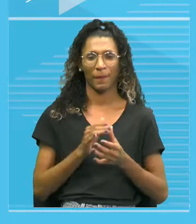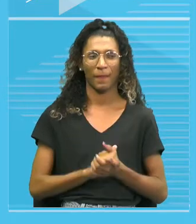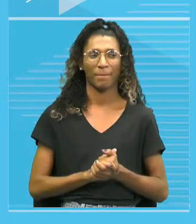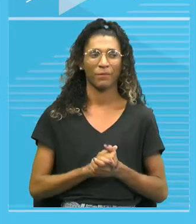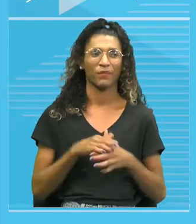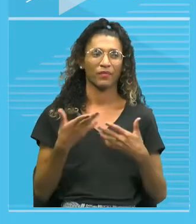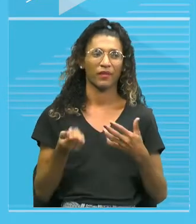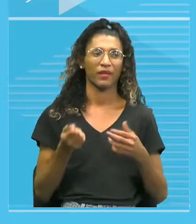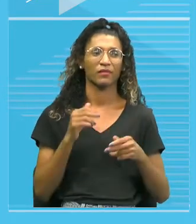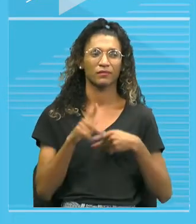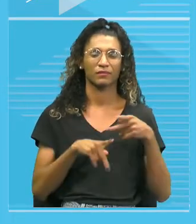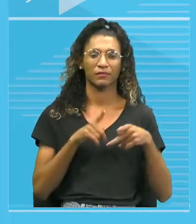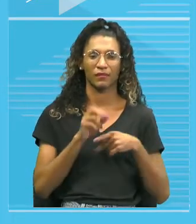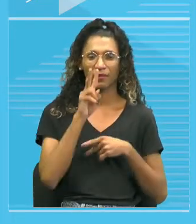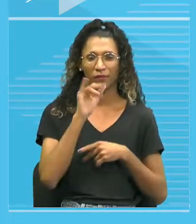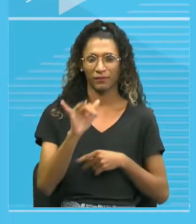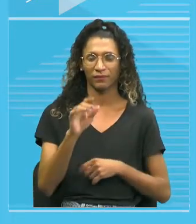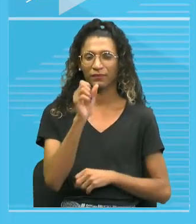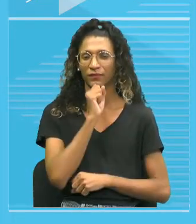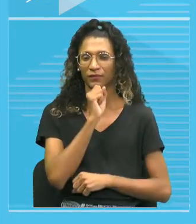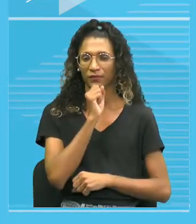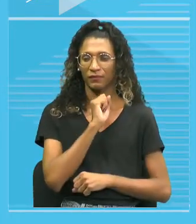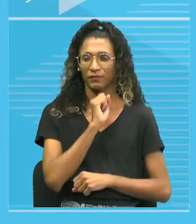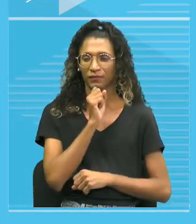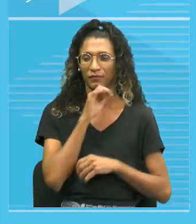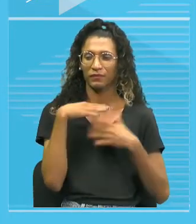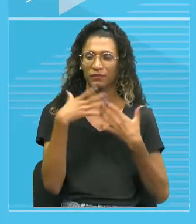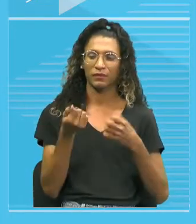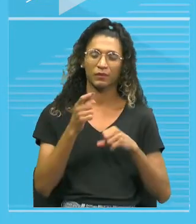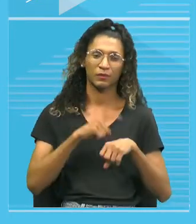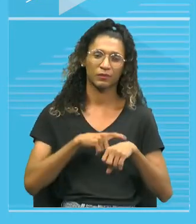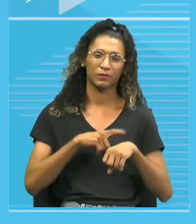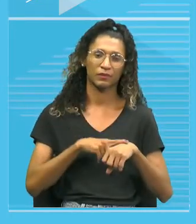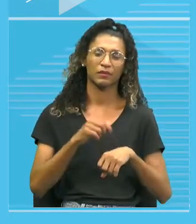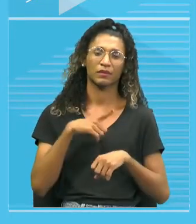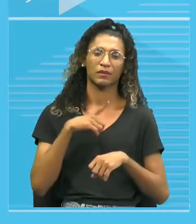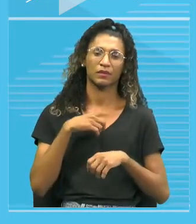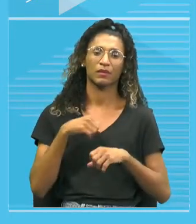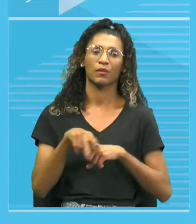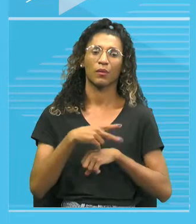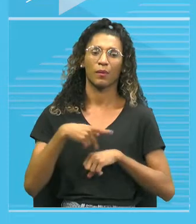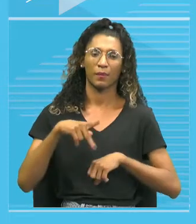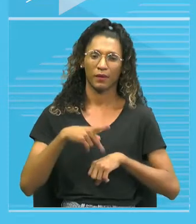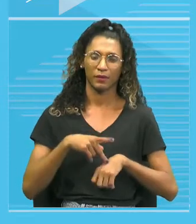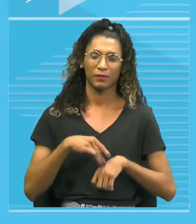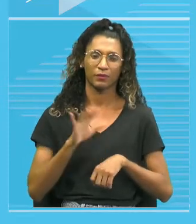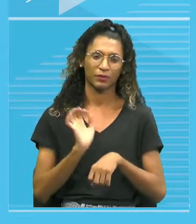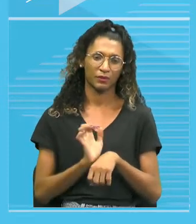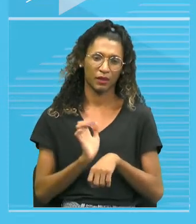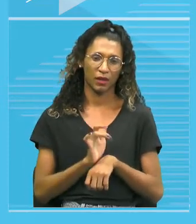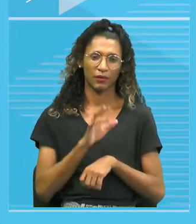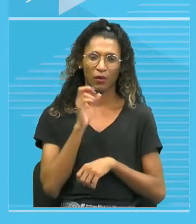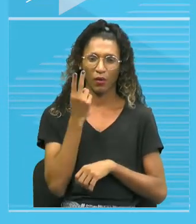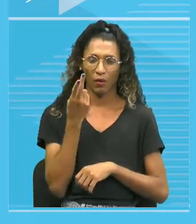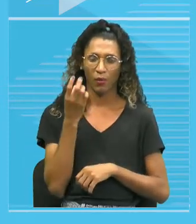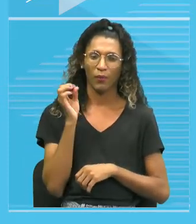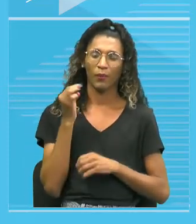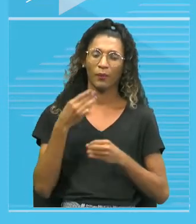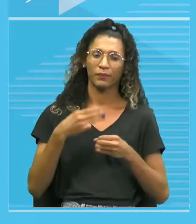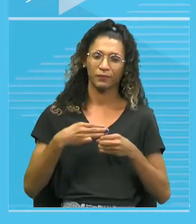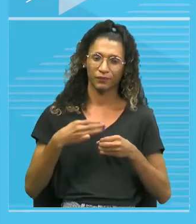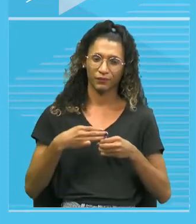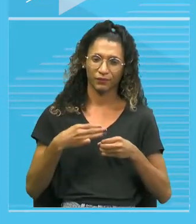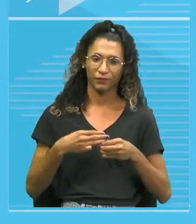E a população vai envelhecendo. Então, quando você tem um país, um estado ou um município, cujo número de